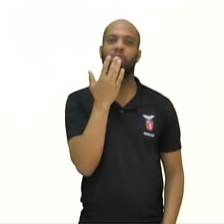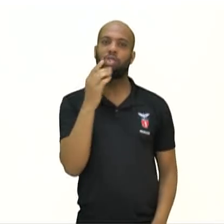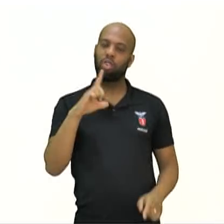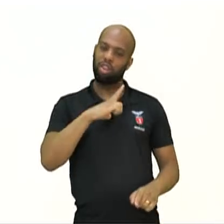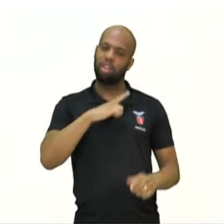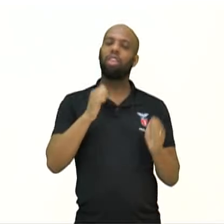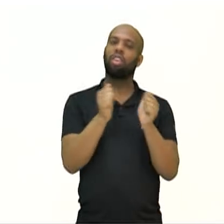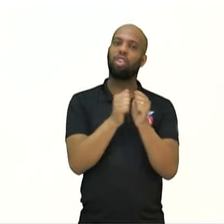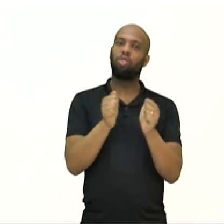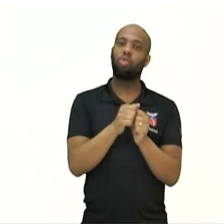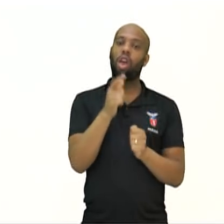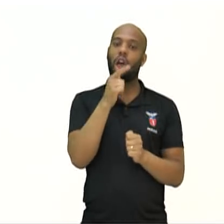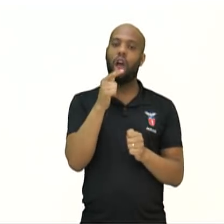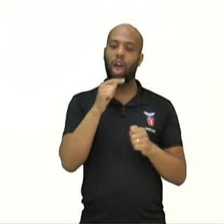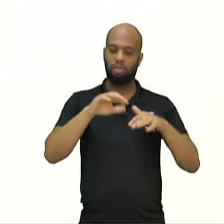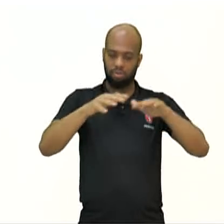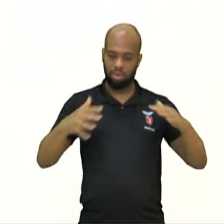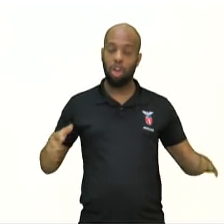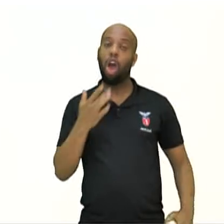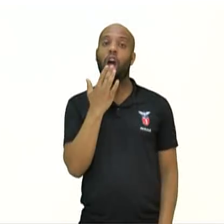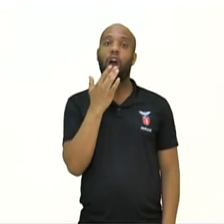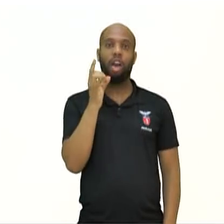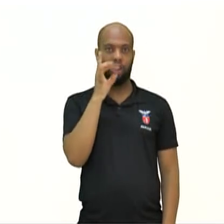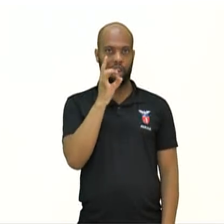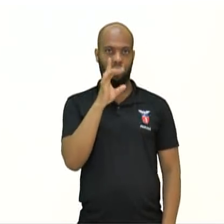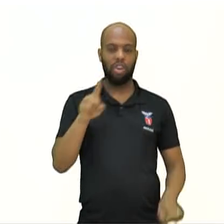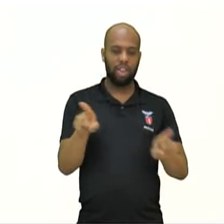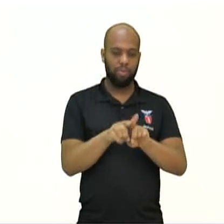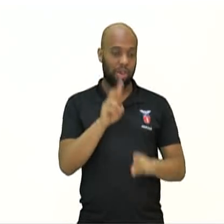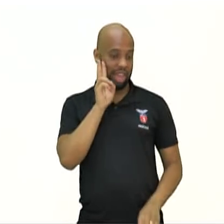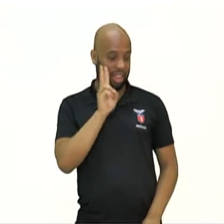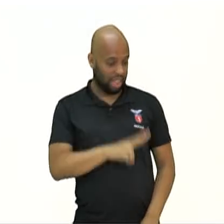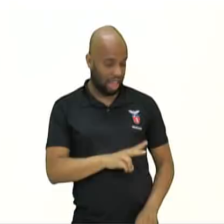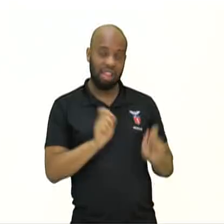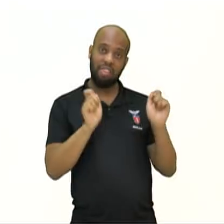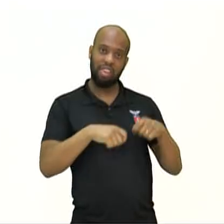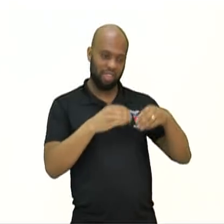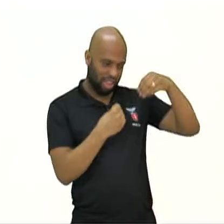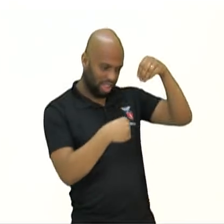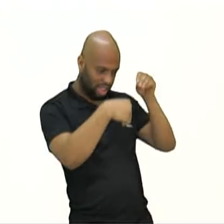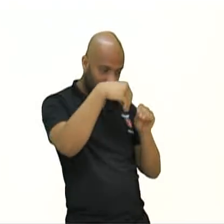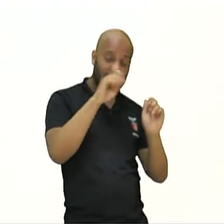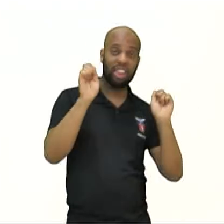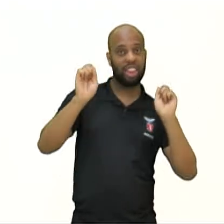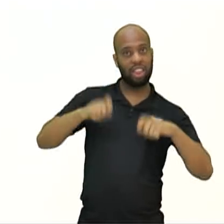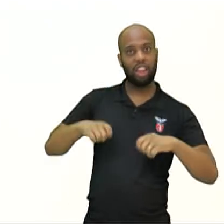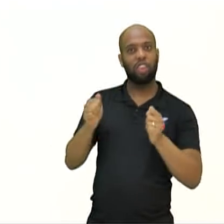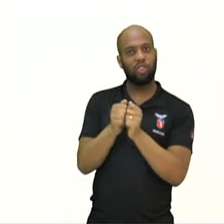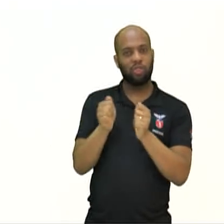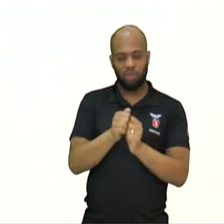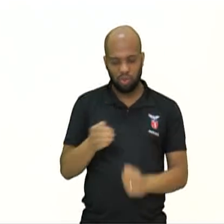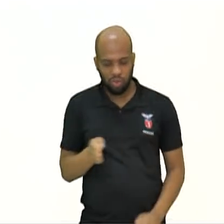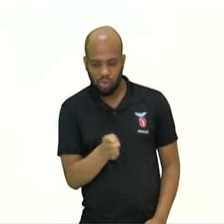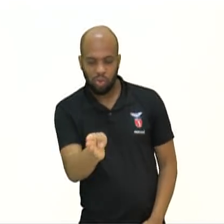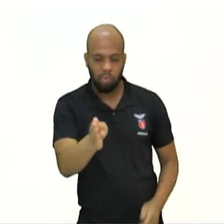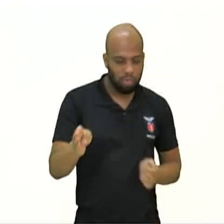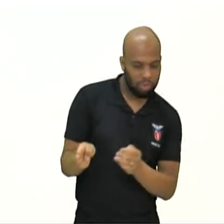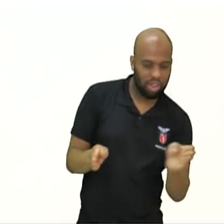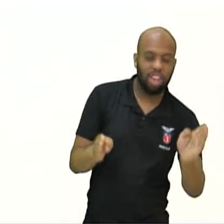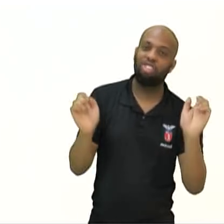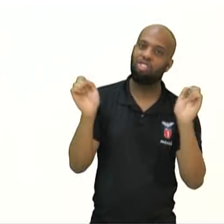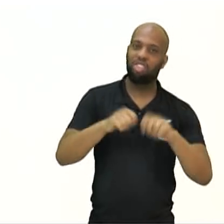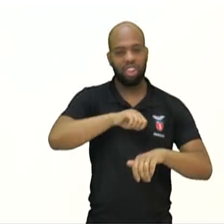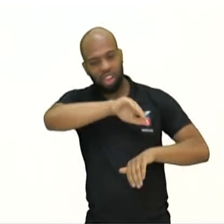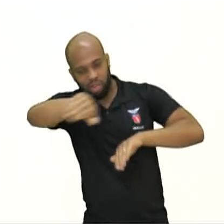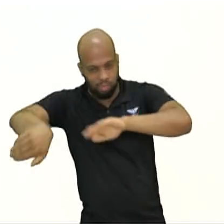conta das águas verdes e cristalinas. Pensem, gente, que coisa maravilhosa, né? Tá ali junto, né, com os